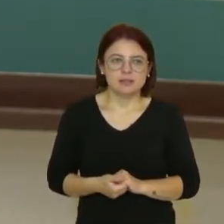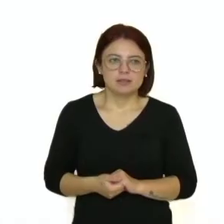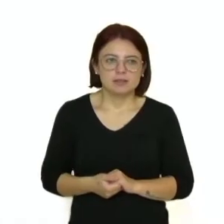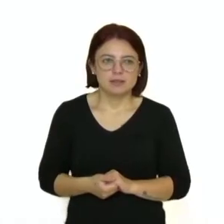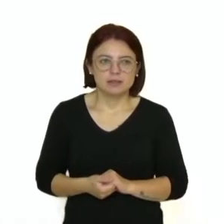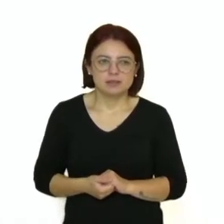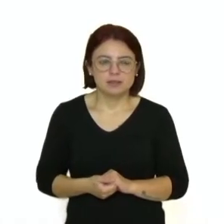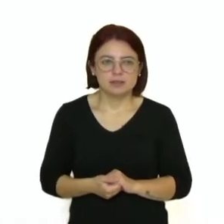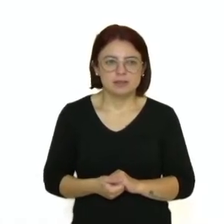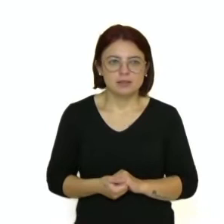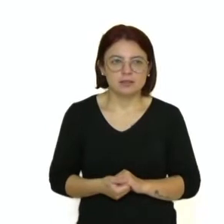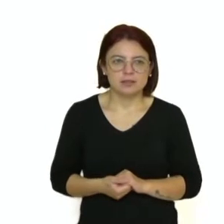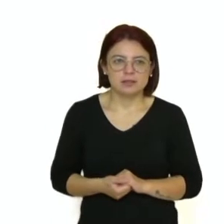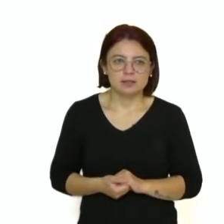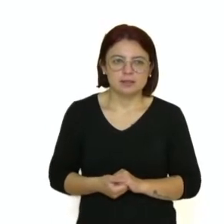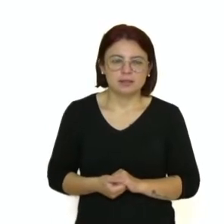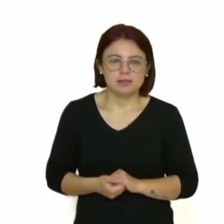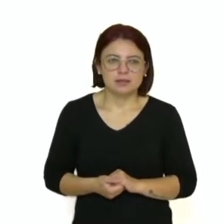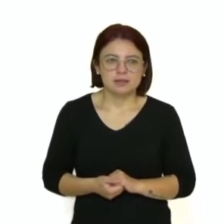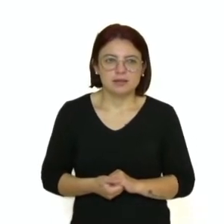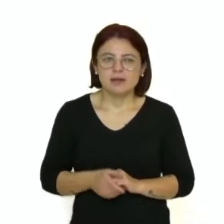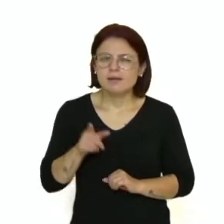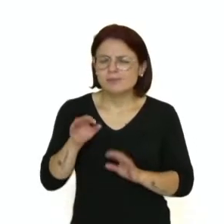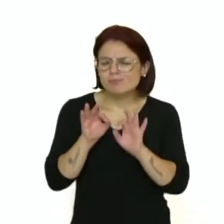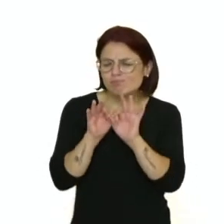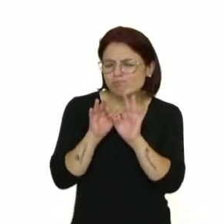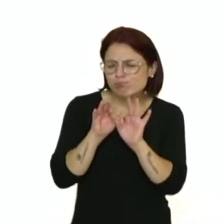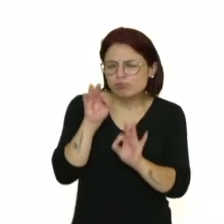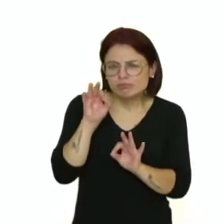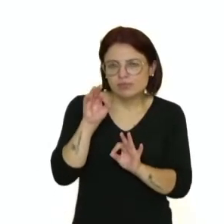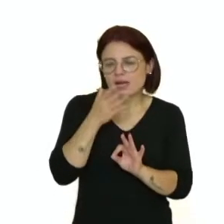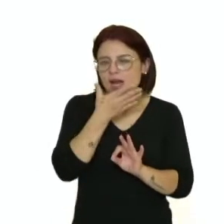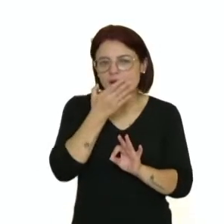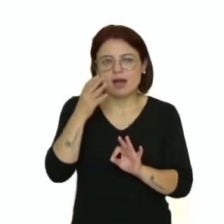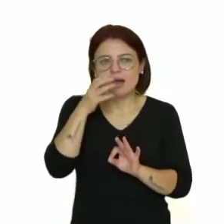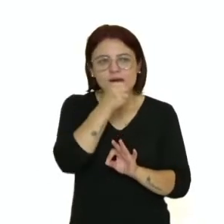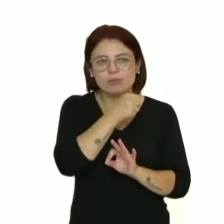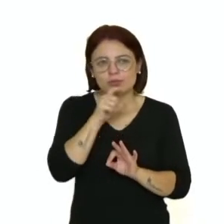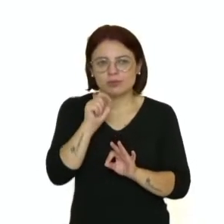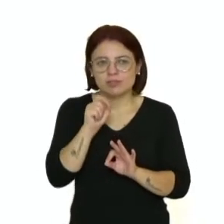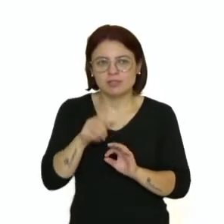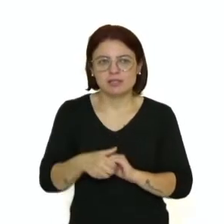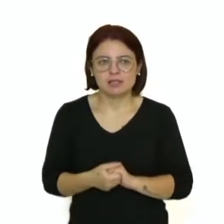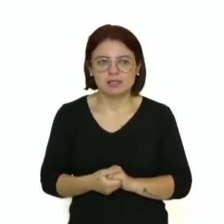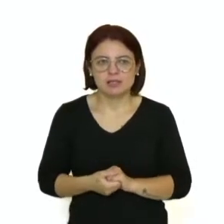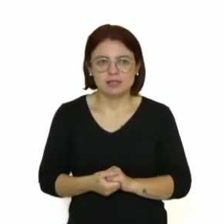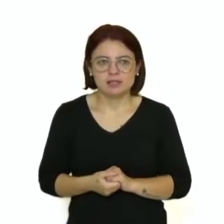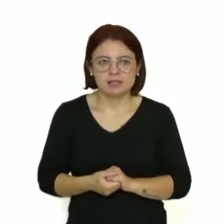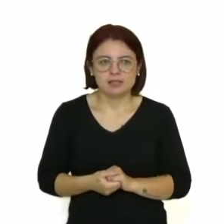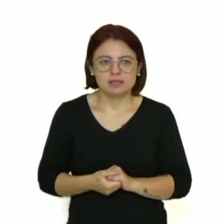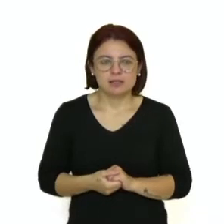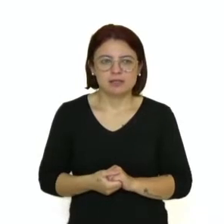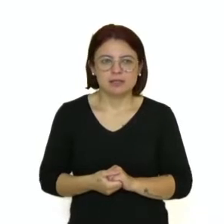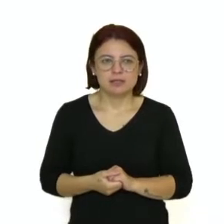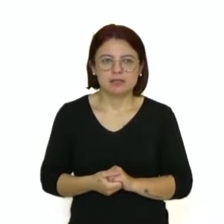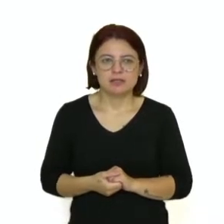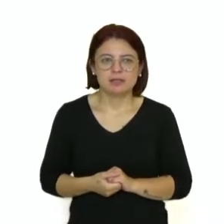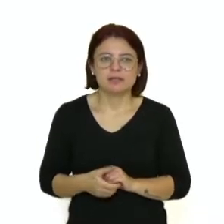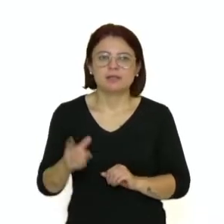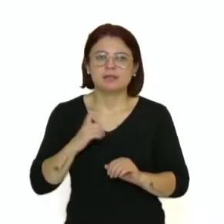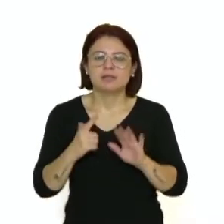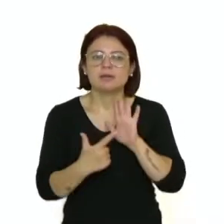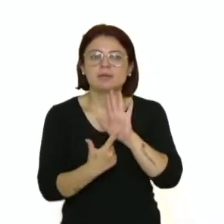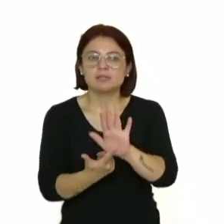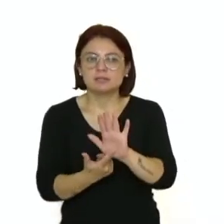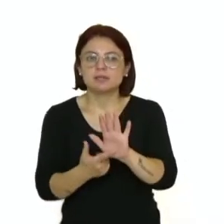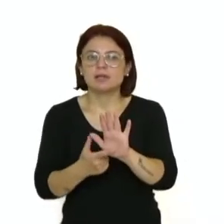certo? Ela é concisa, né? Essa história desenvolvida por meio da crônica é curta. Apresenta